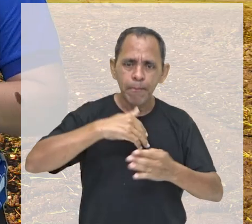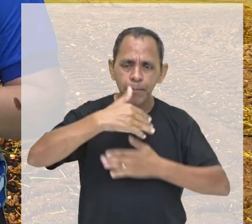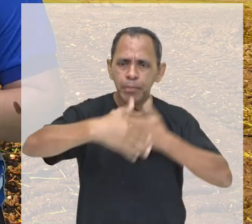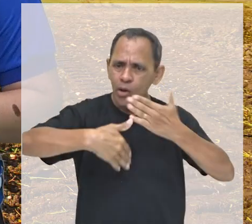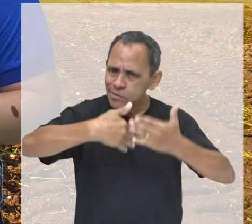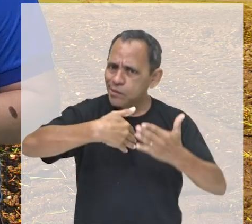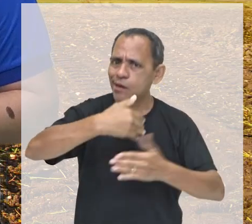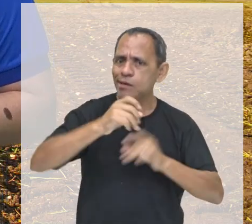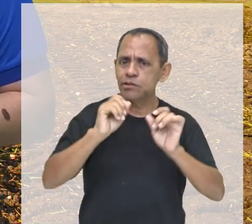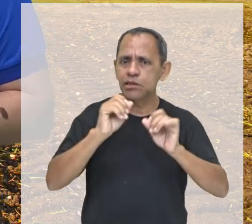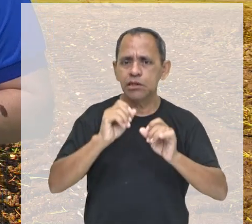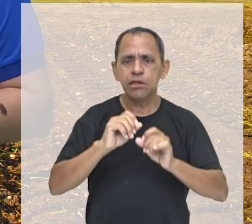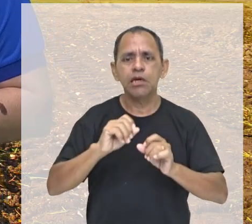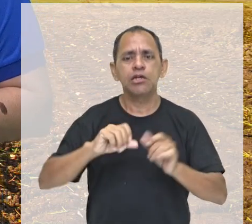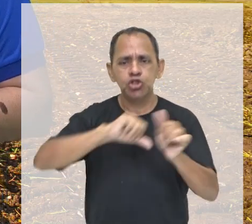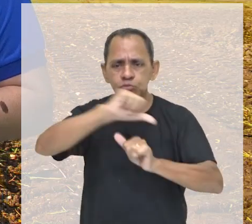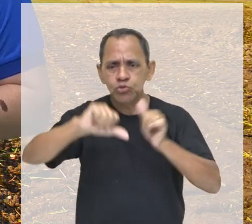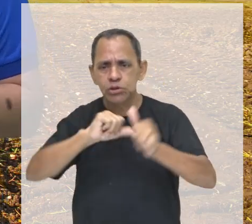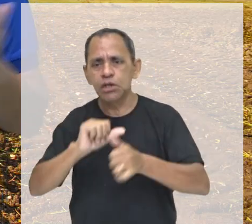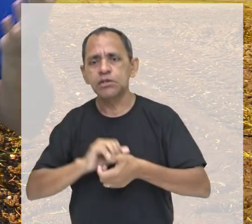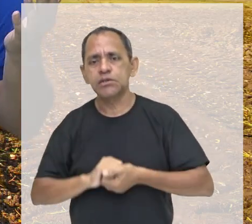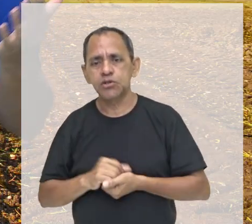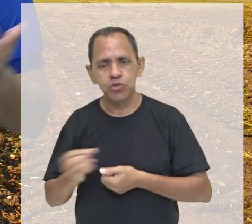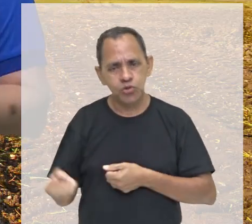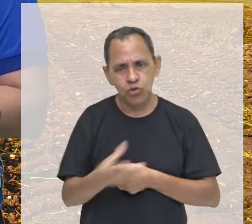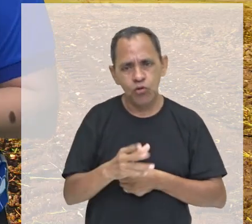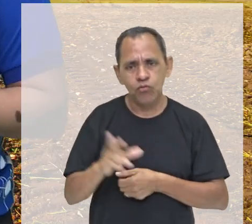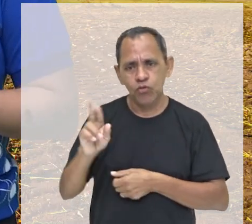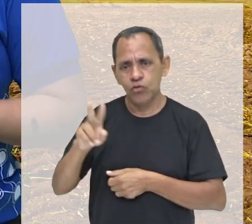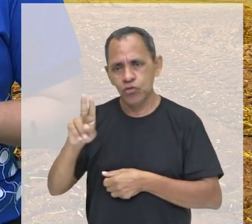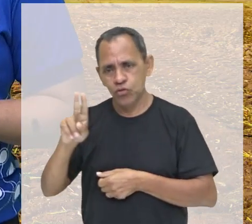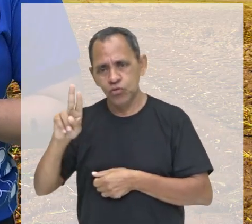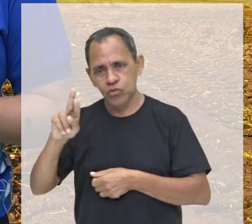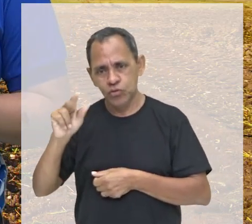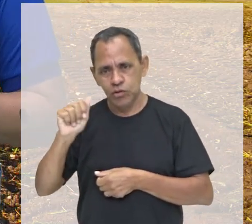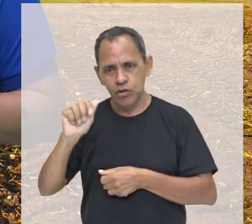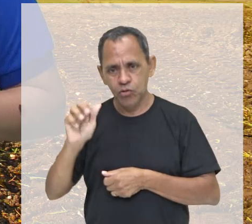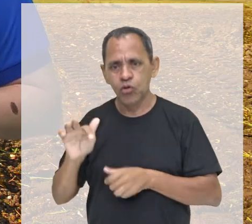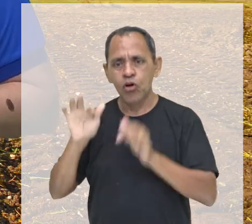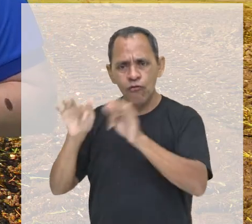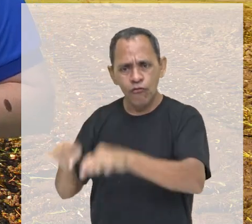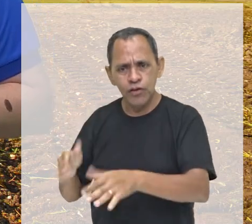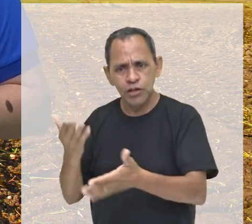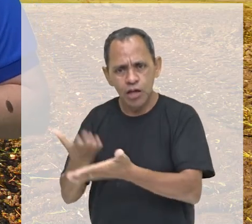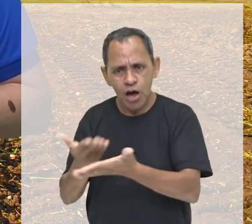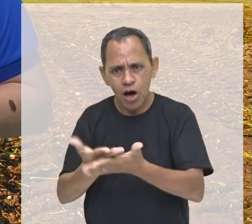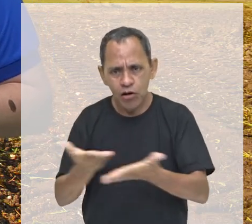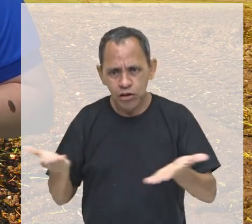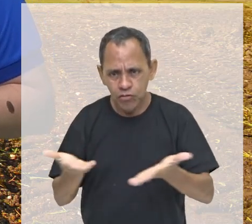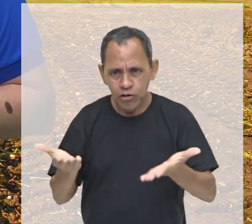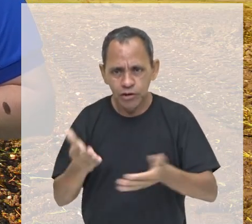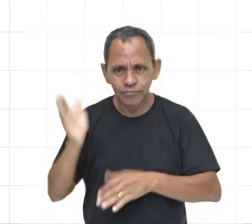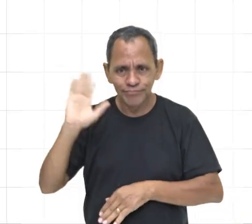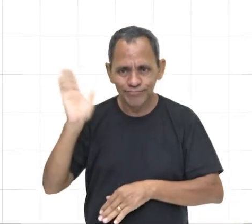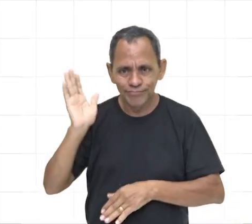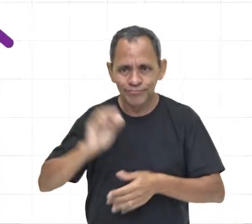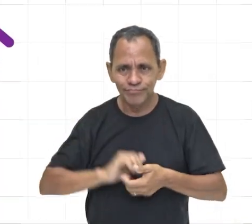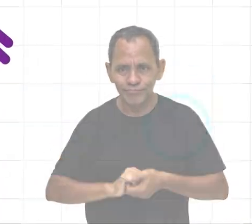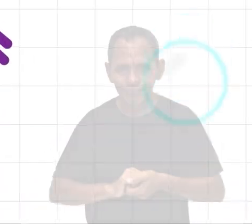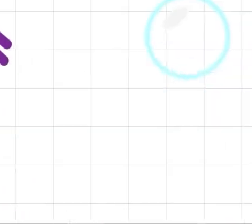novo rural. Tá certo, gente? E assim, a gente finaliza esse momento da nossa aula.